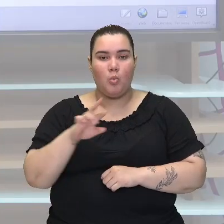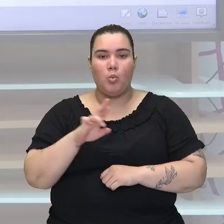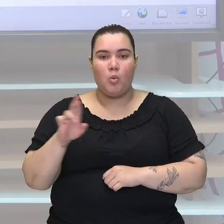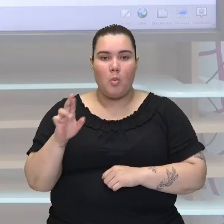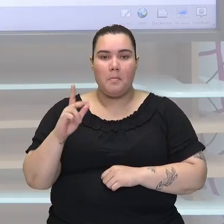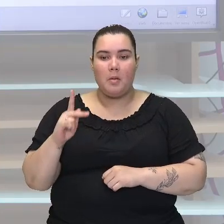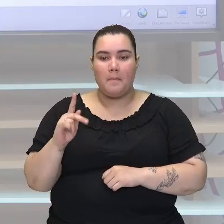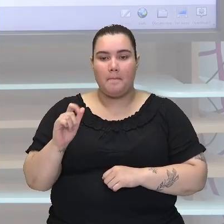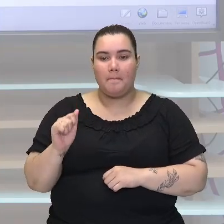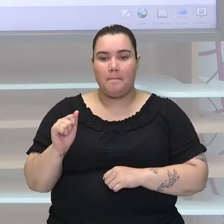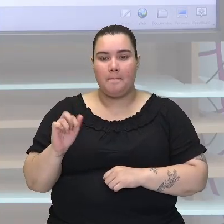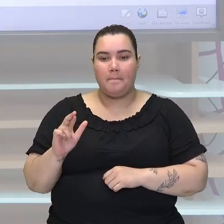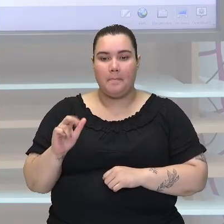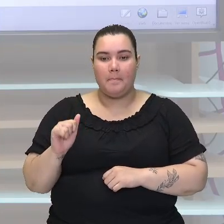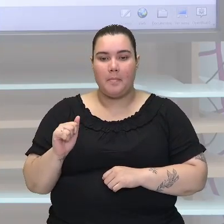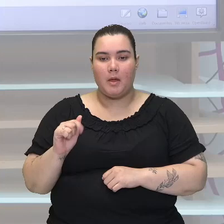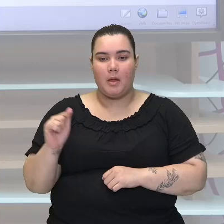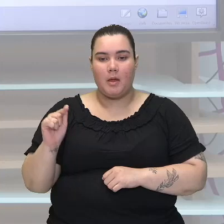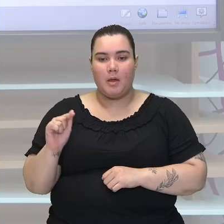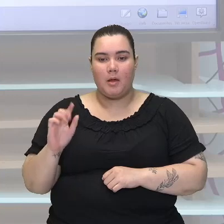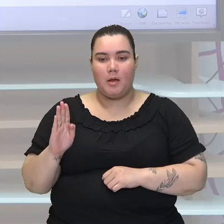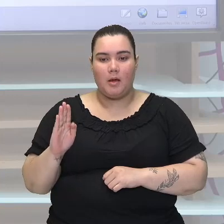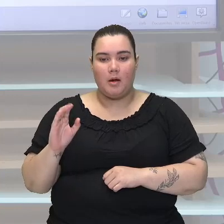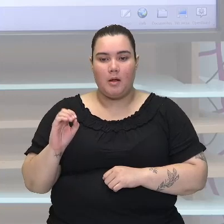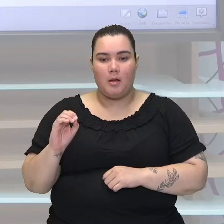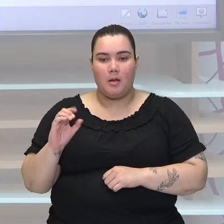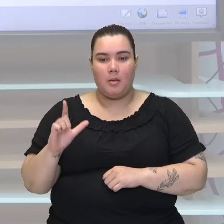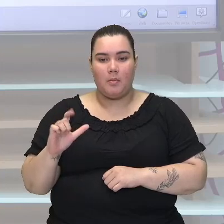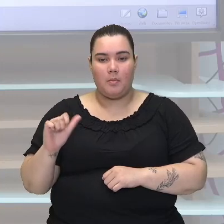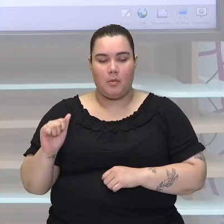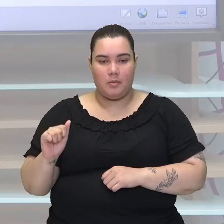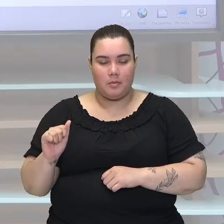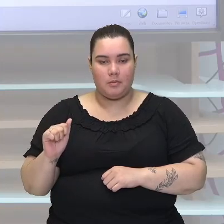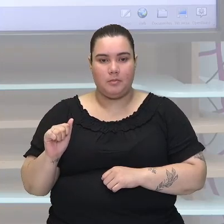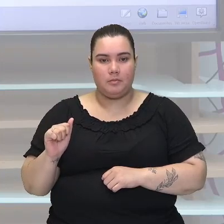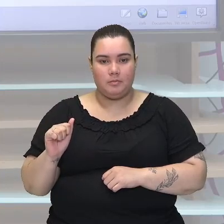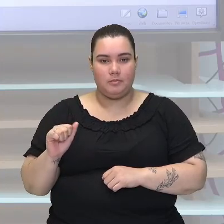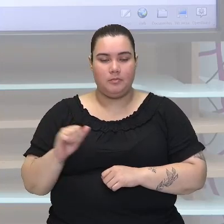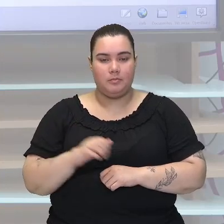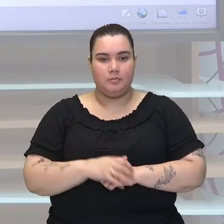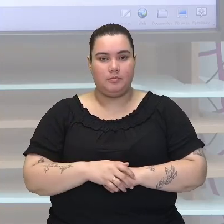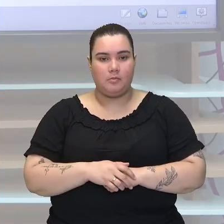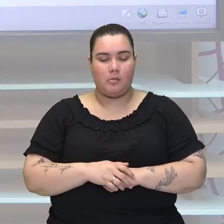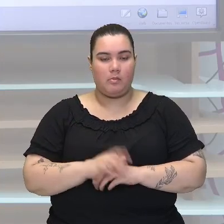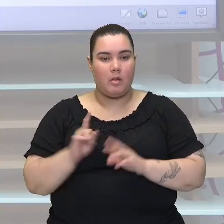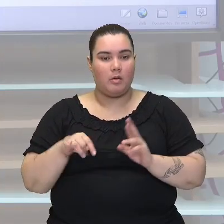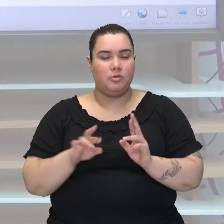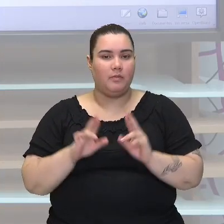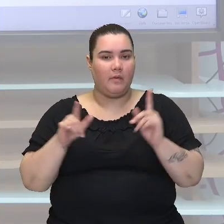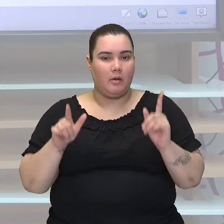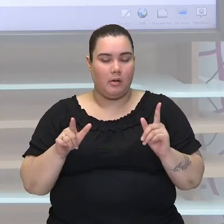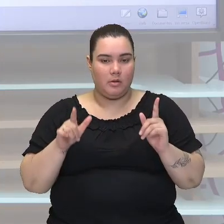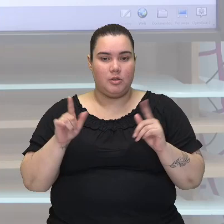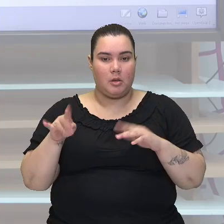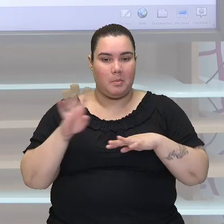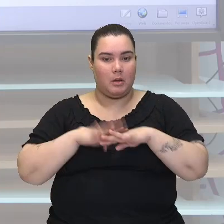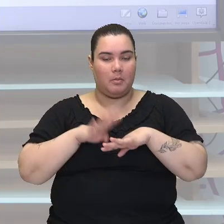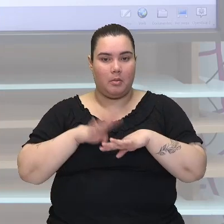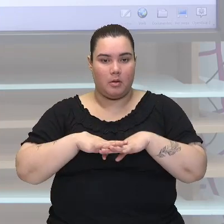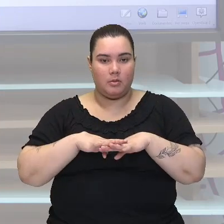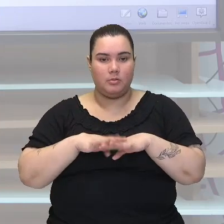que a parábola, nesse caso, né, do goleiro, ela é com uma concavidade voltada para baixo,